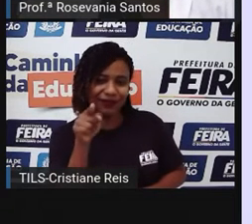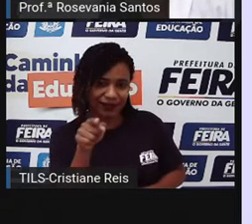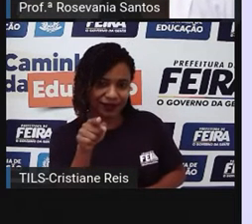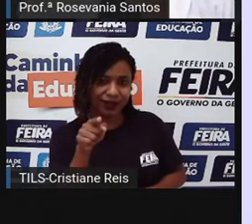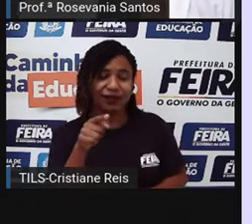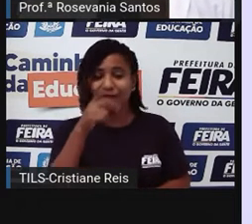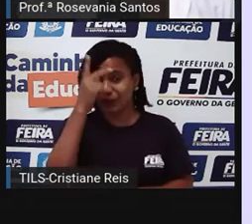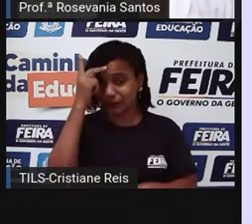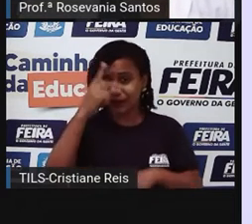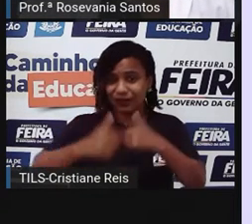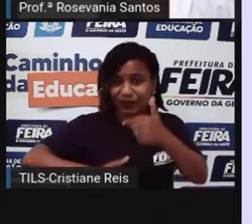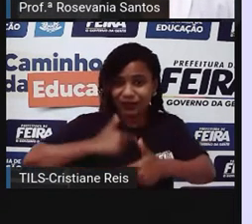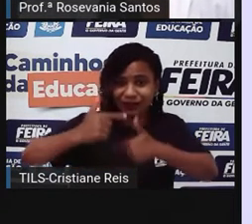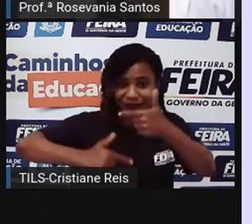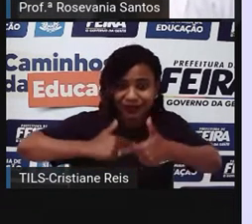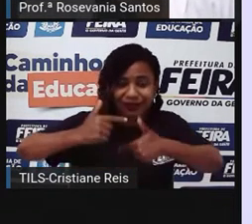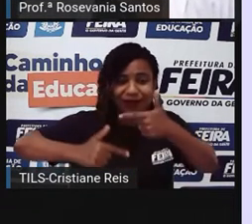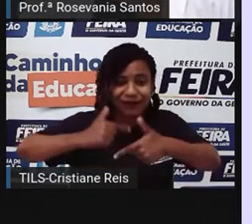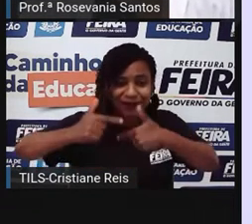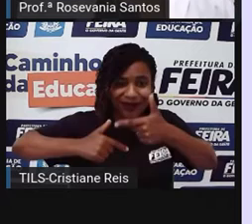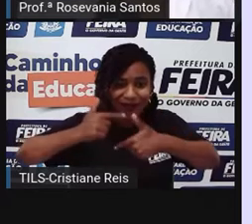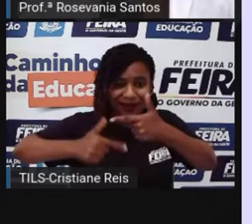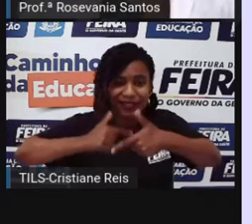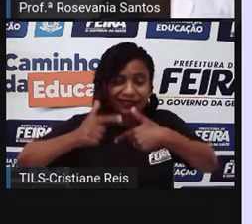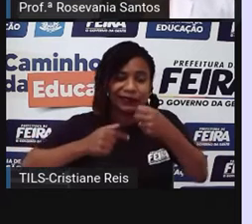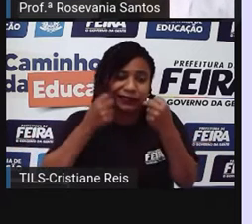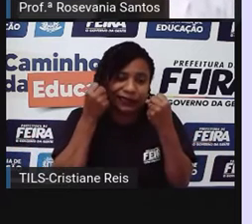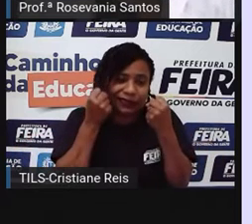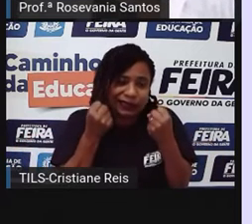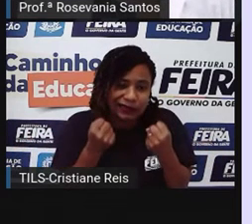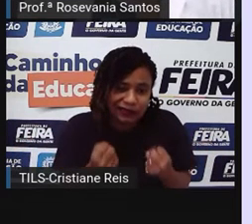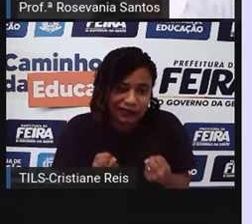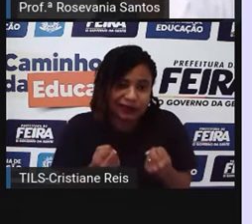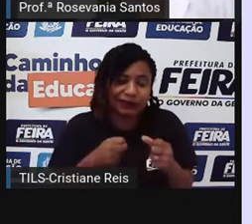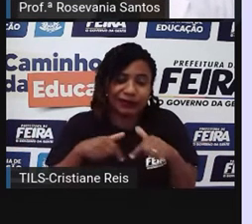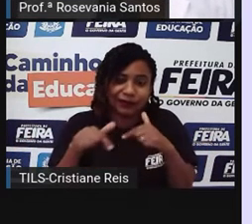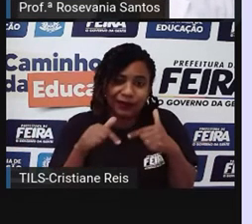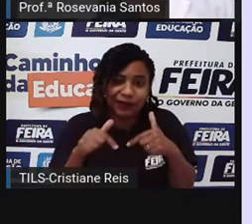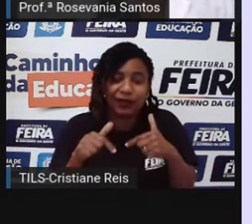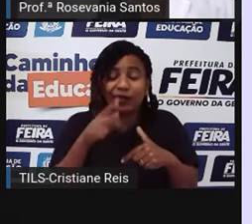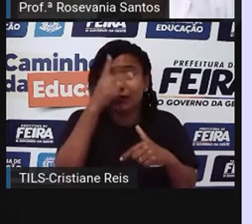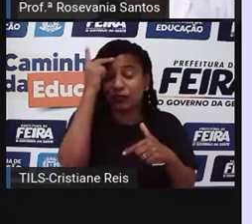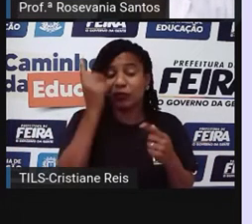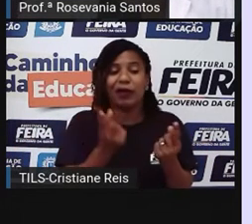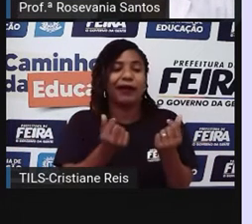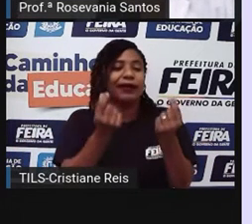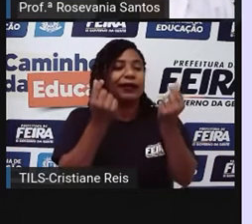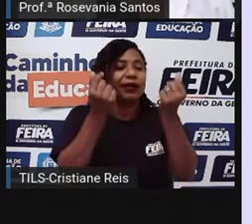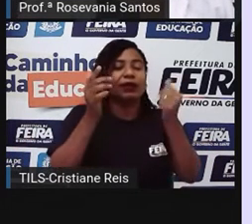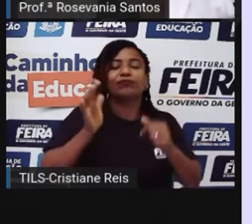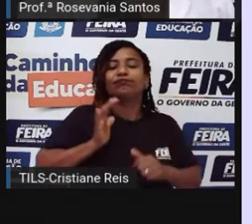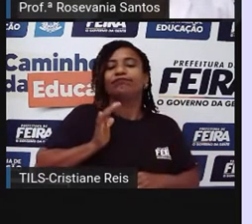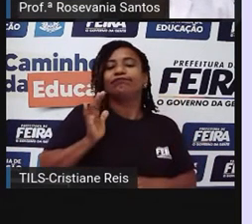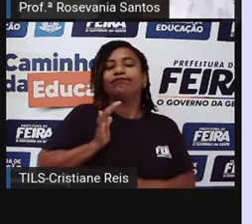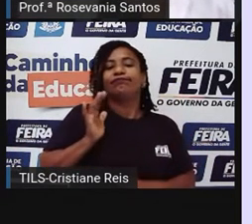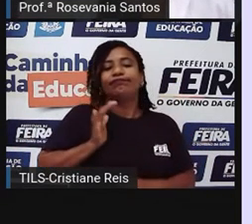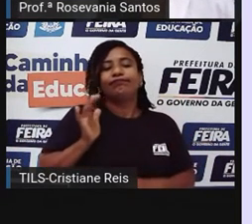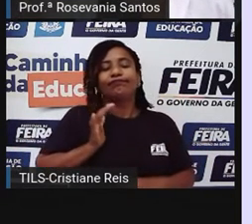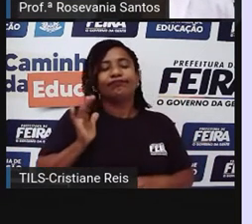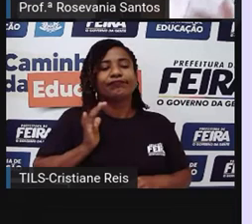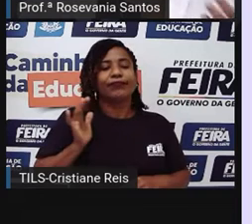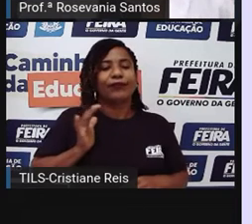carregando o mundo e ainda os magnatas, né, os ricos aí em torno disso. Então, a globalização da economia